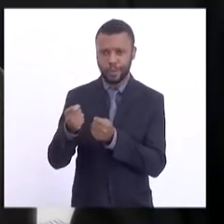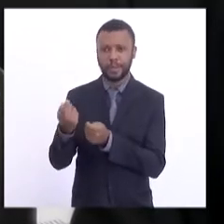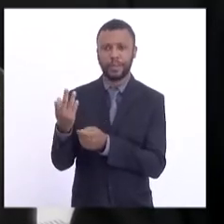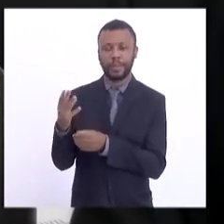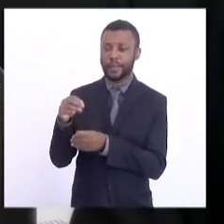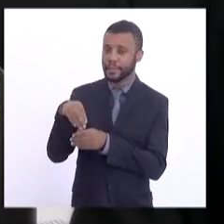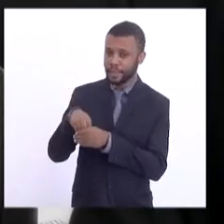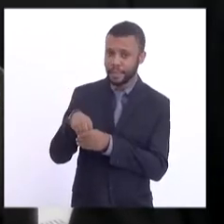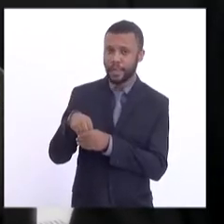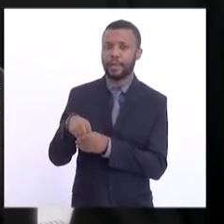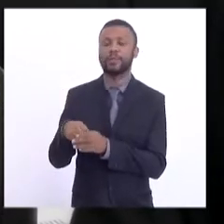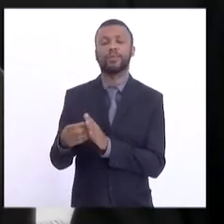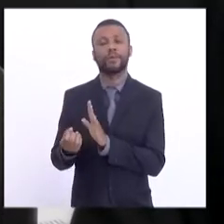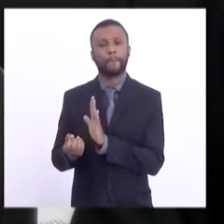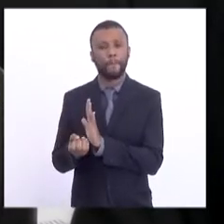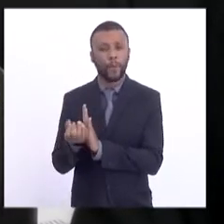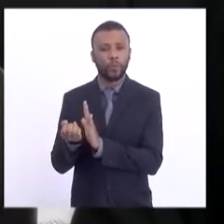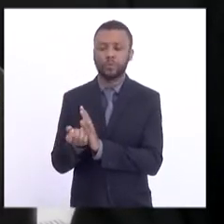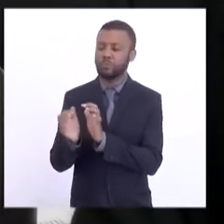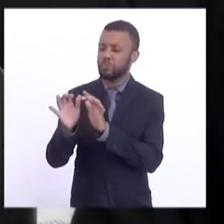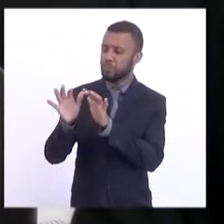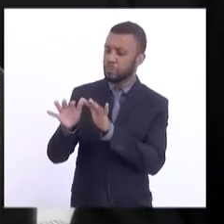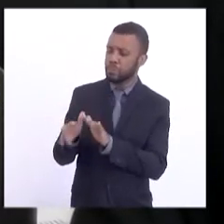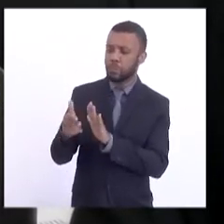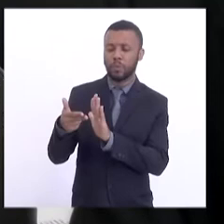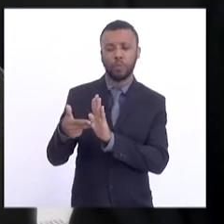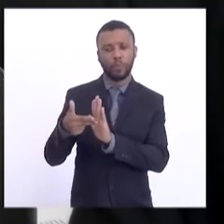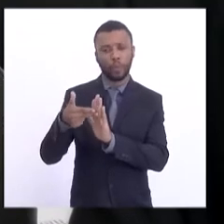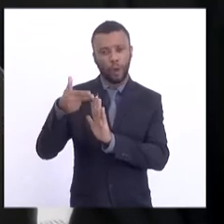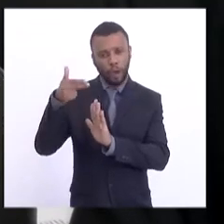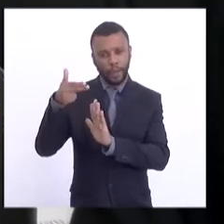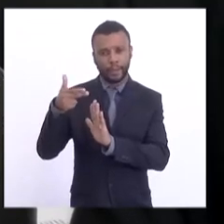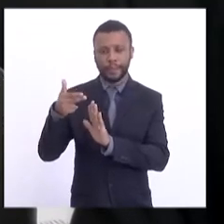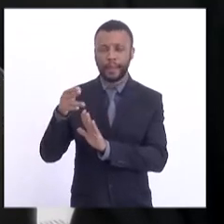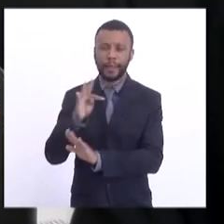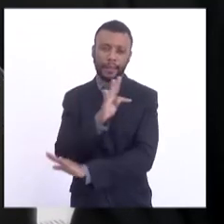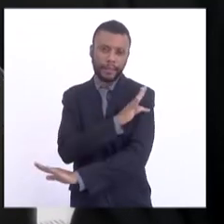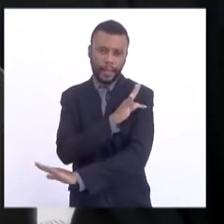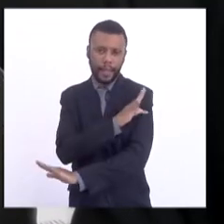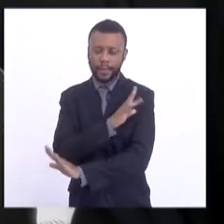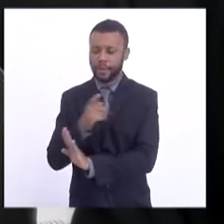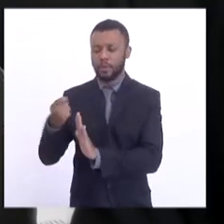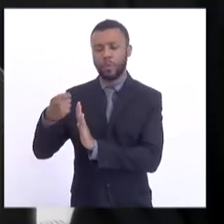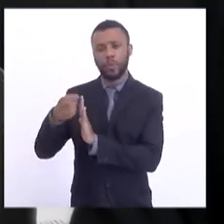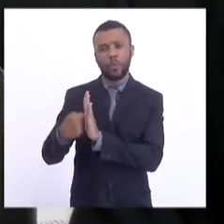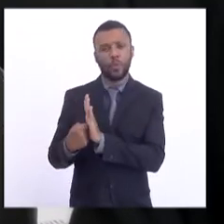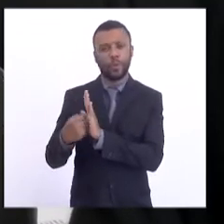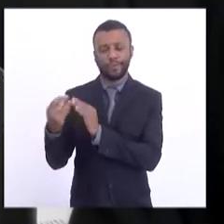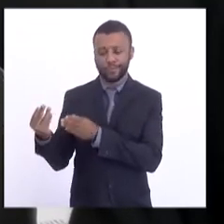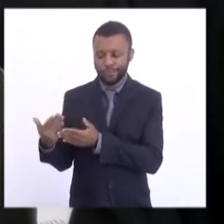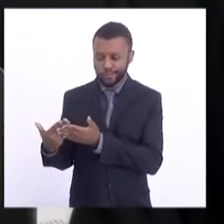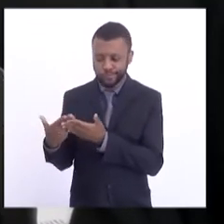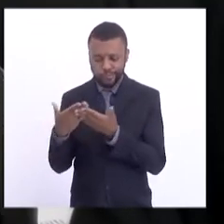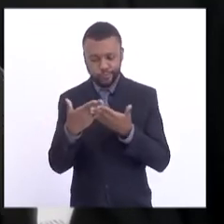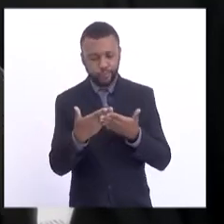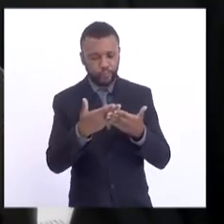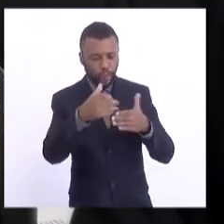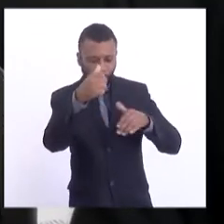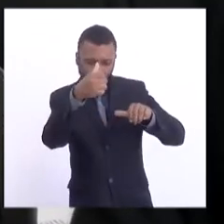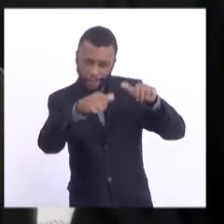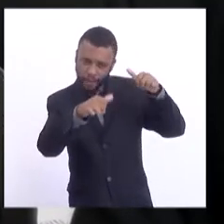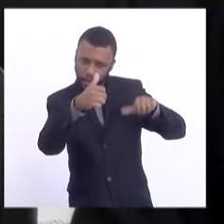que produz nota técnicas é E essas notas técnicas são submetidas à avaliação da